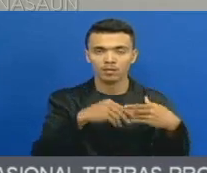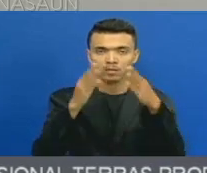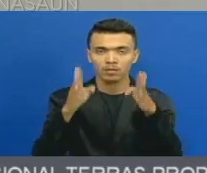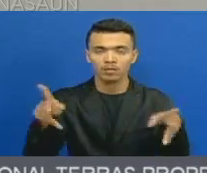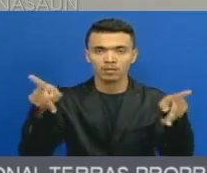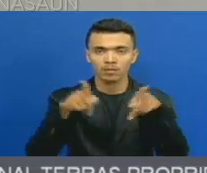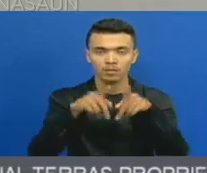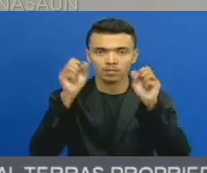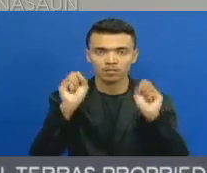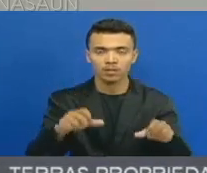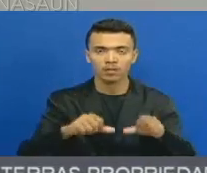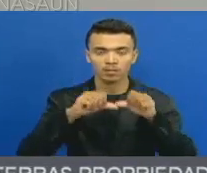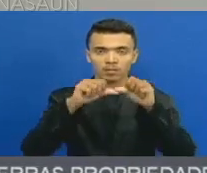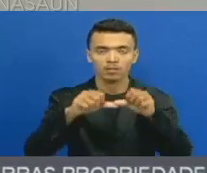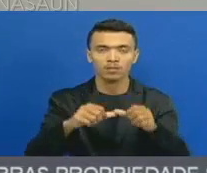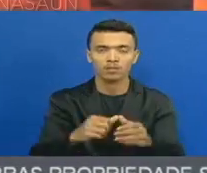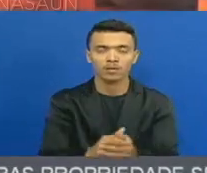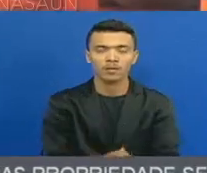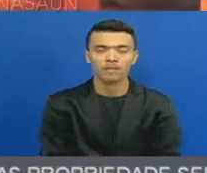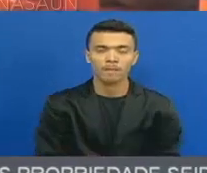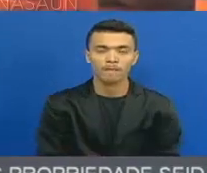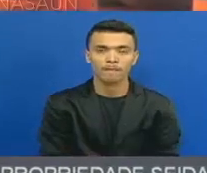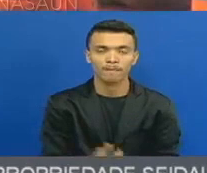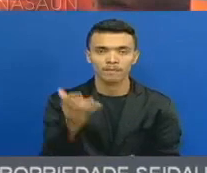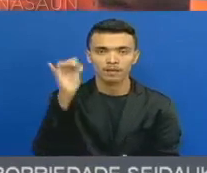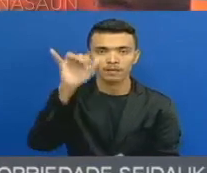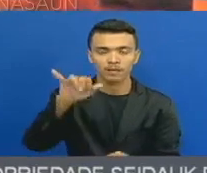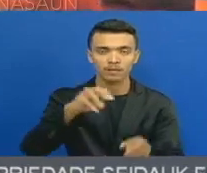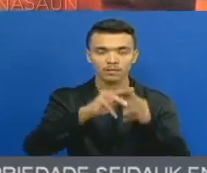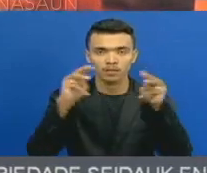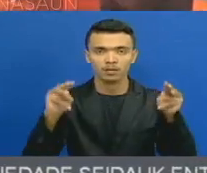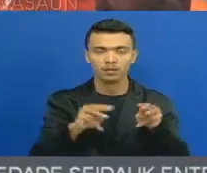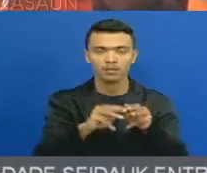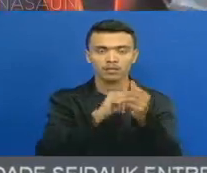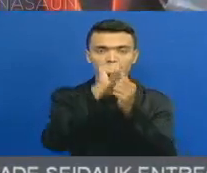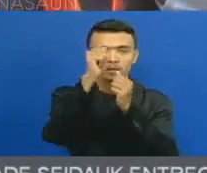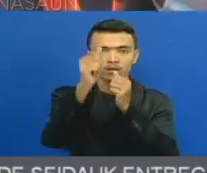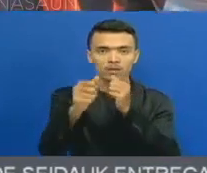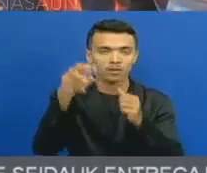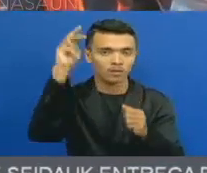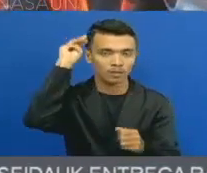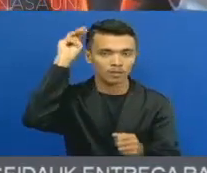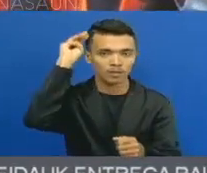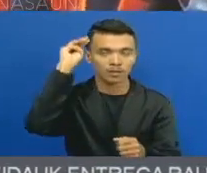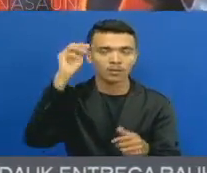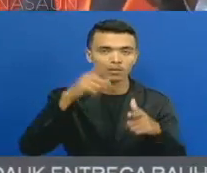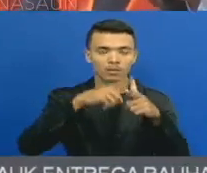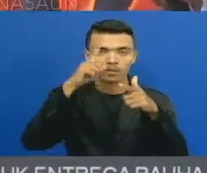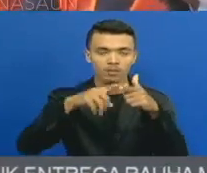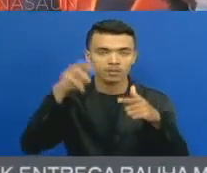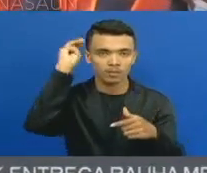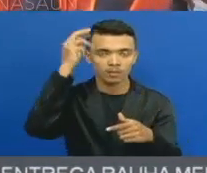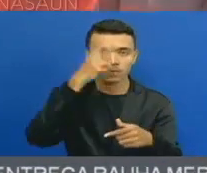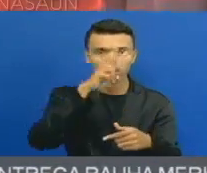bela relata, tu tam fali ba sira administrador municipio, relata ba iha ministério, depois ministério hare em